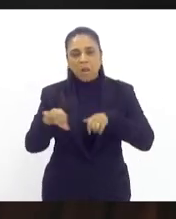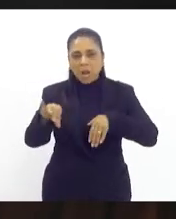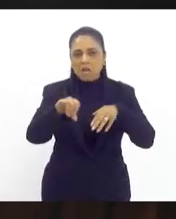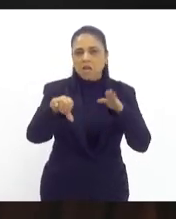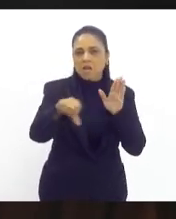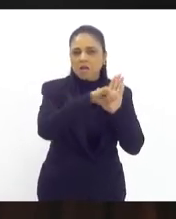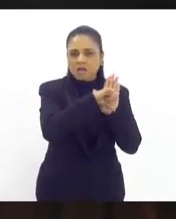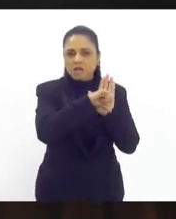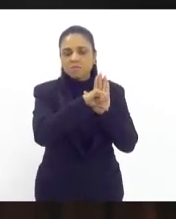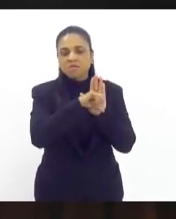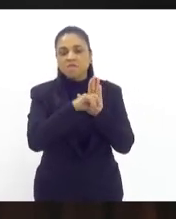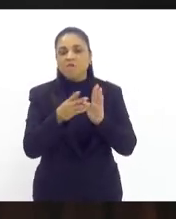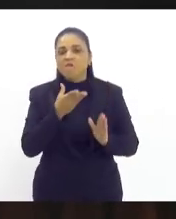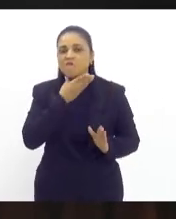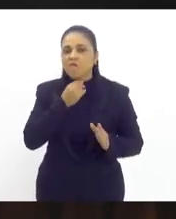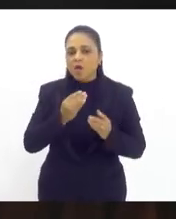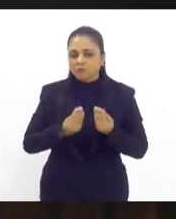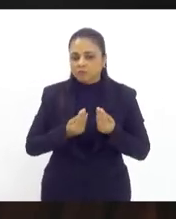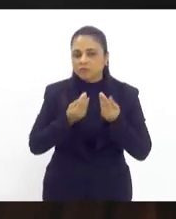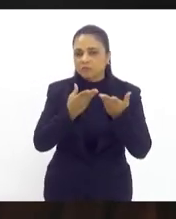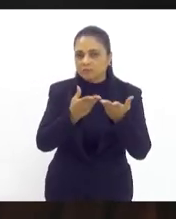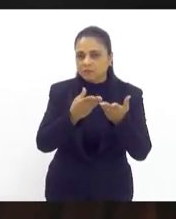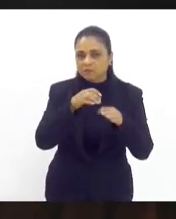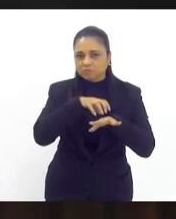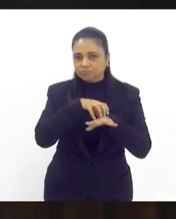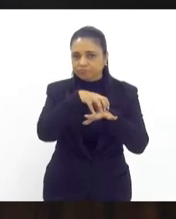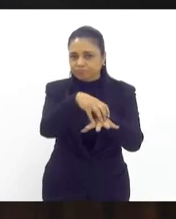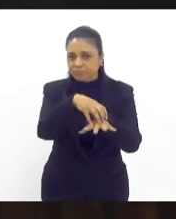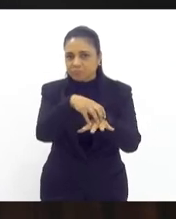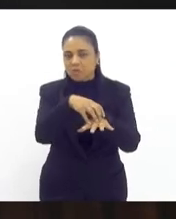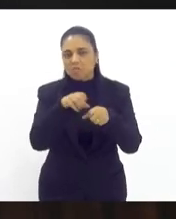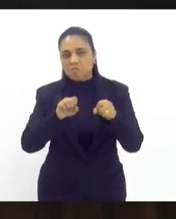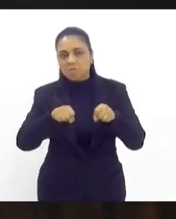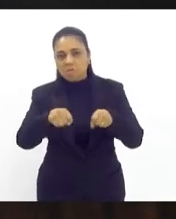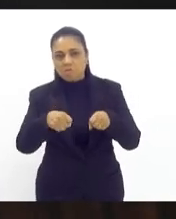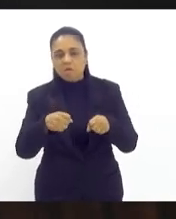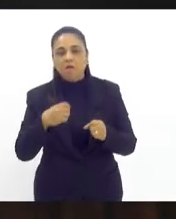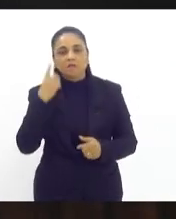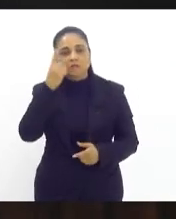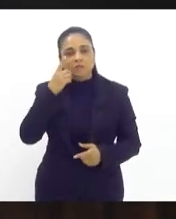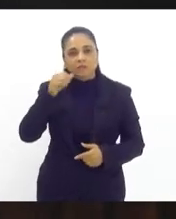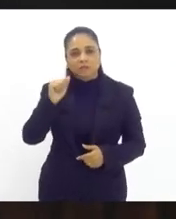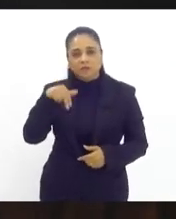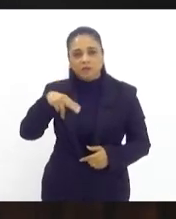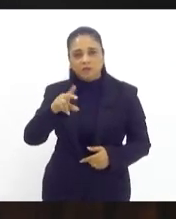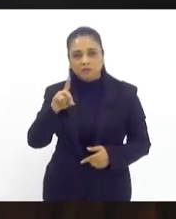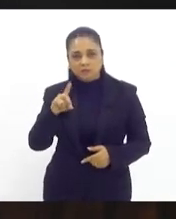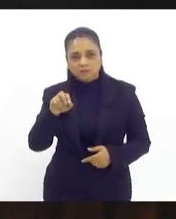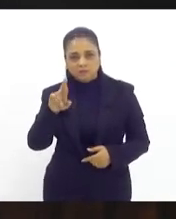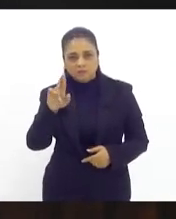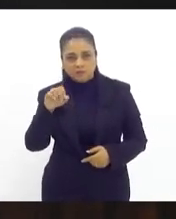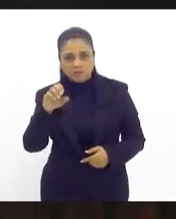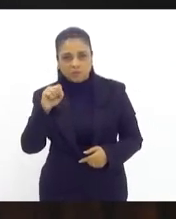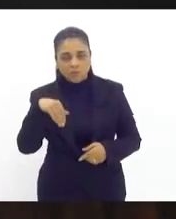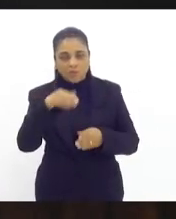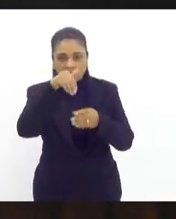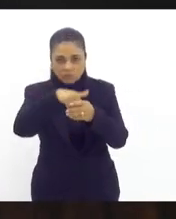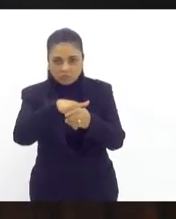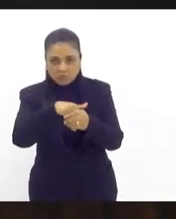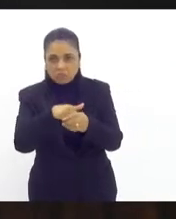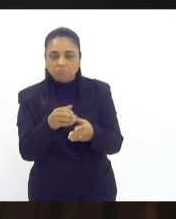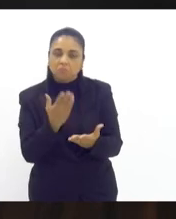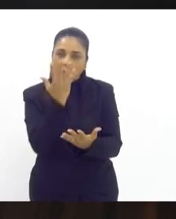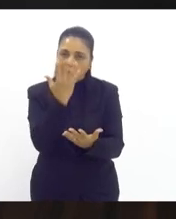realizados por falso entregadores serviços delivery na forma que menciona que a autoria Deputado Anderson Moraes em votação aprovado